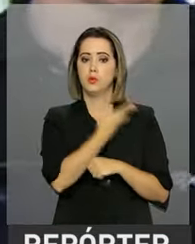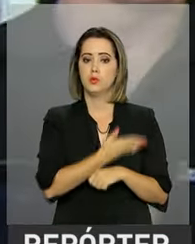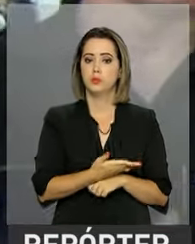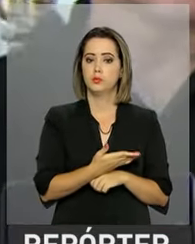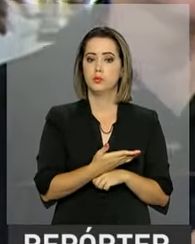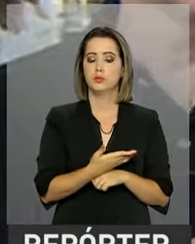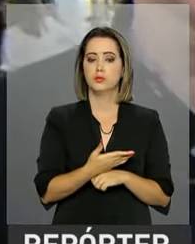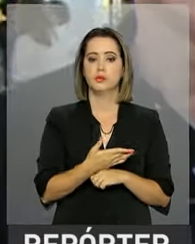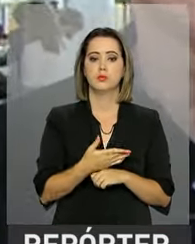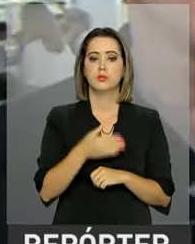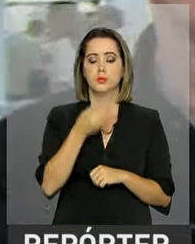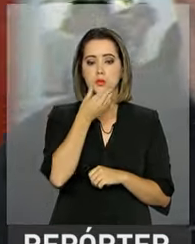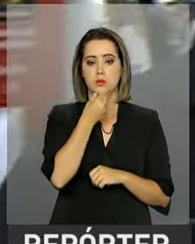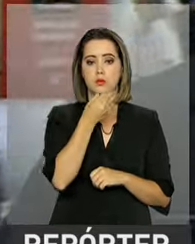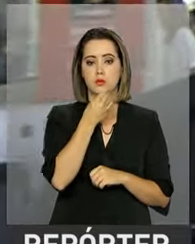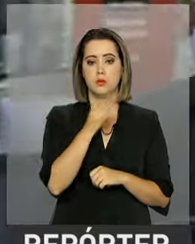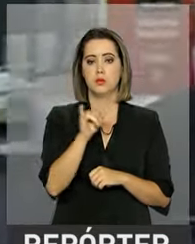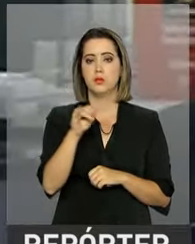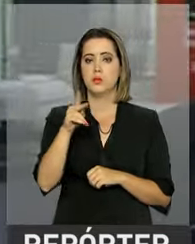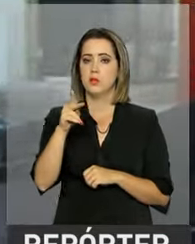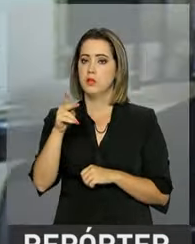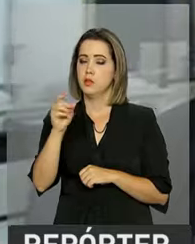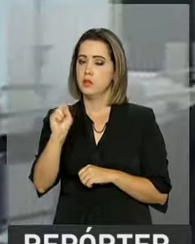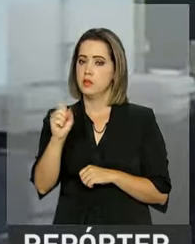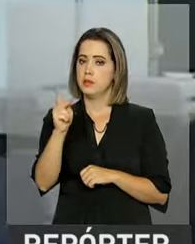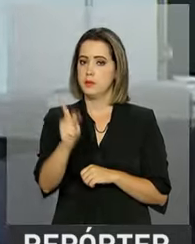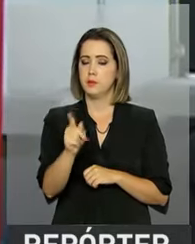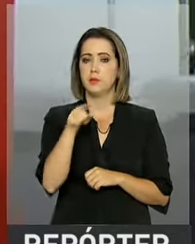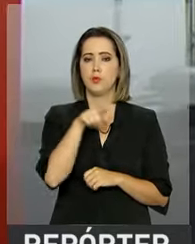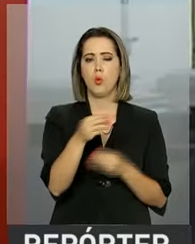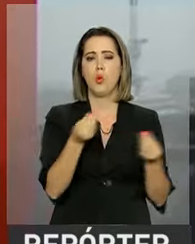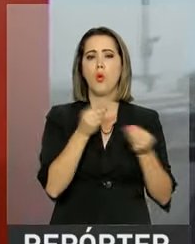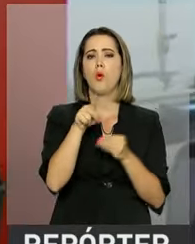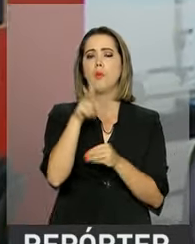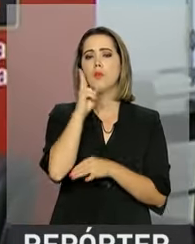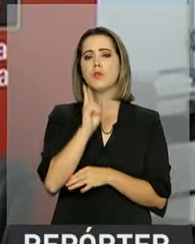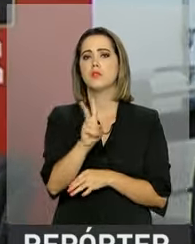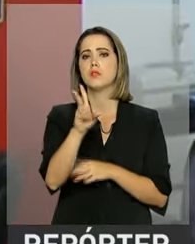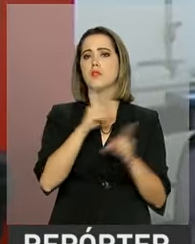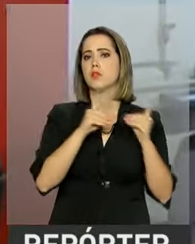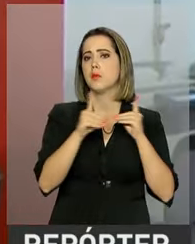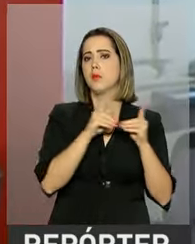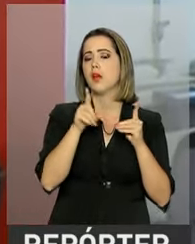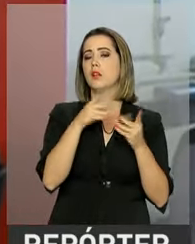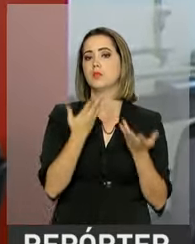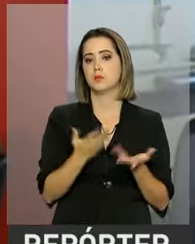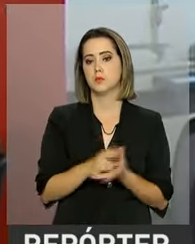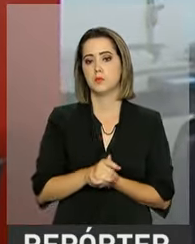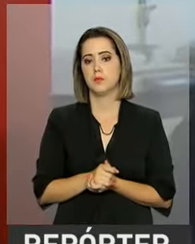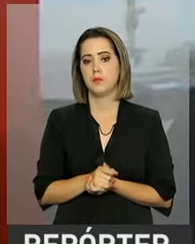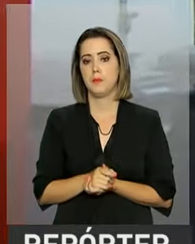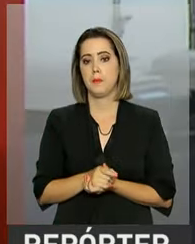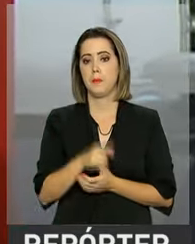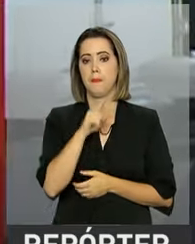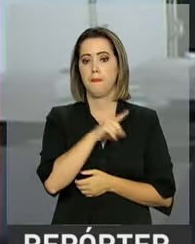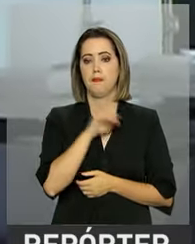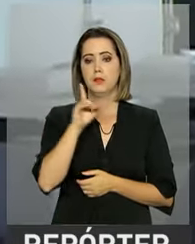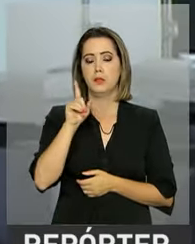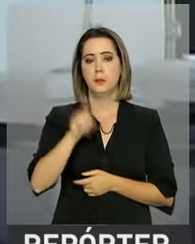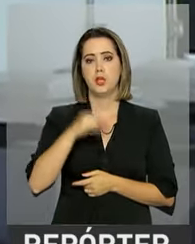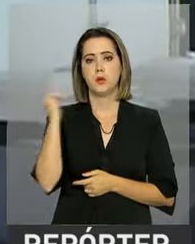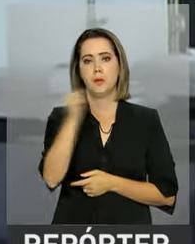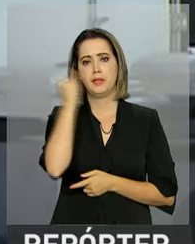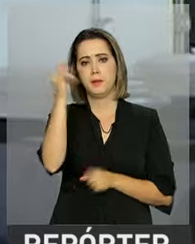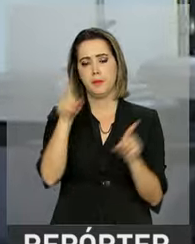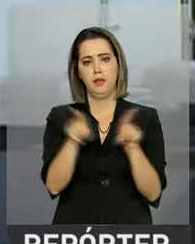Marcos Lisboa que é do Insper o Instituto de Ensino e pesquisa como é que o senhor avalia debates como este acho esse debate muito importante a reforma da Previdência